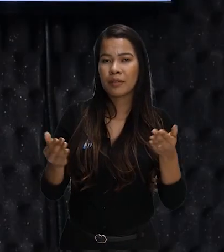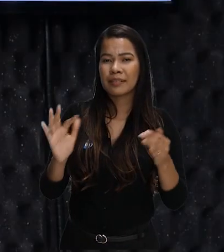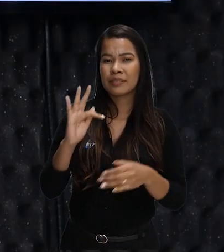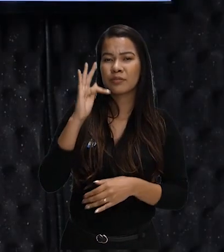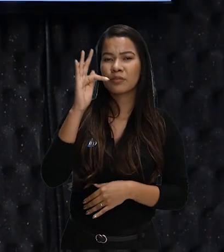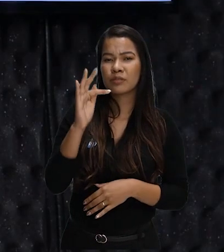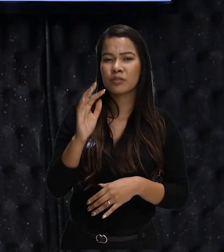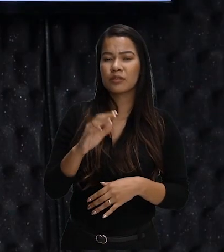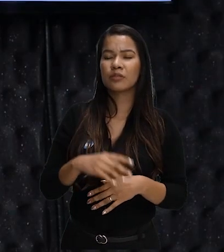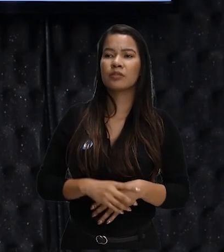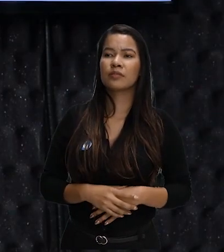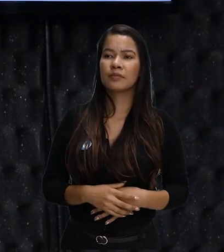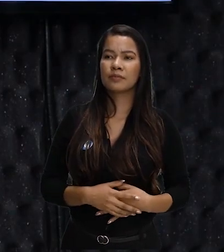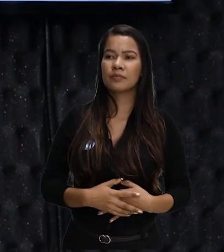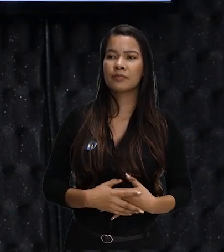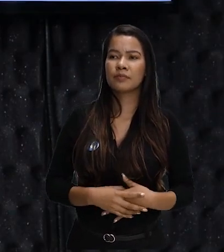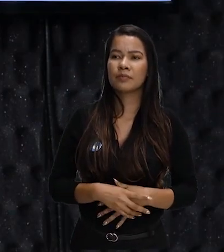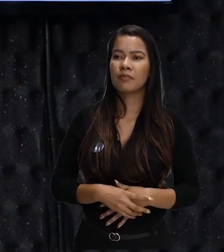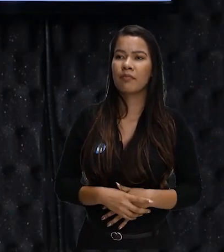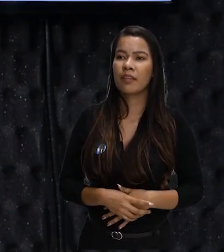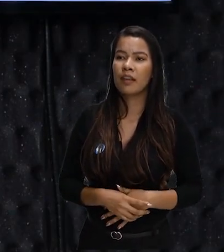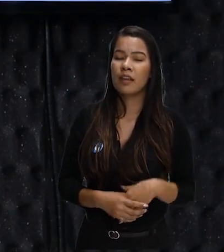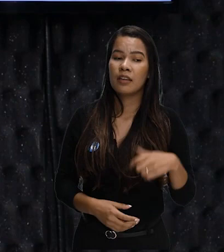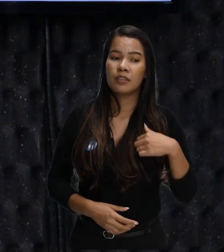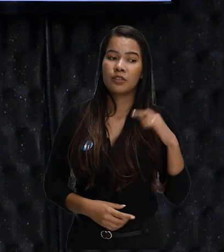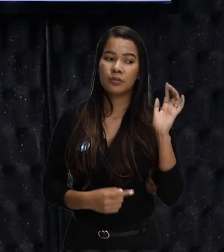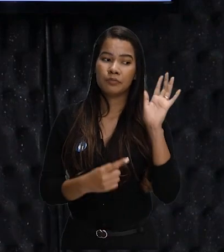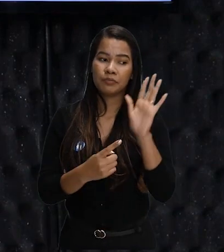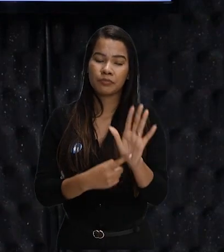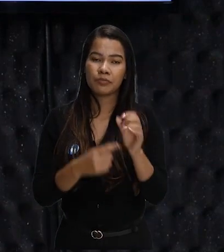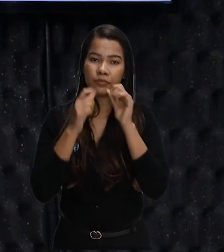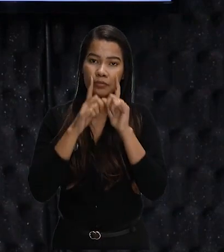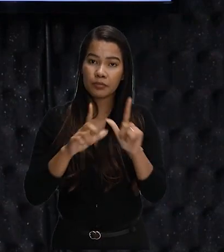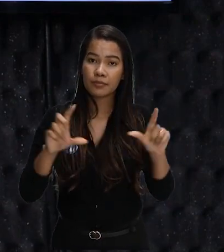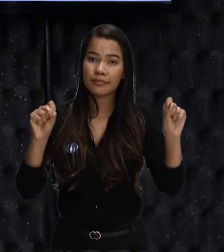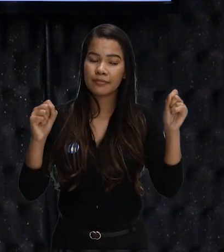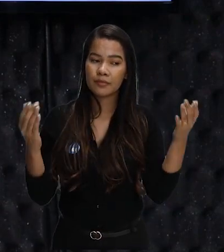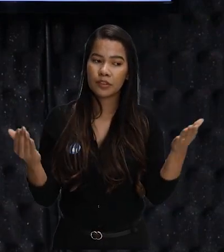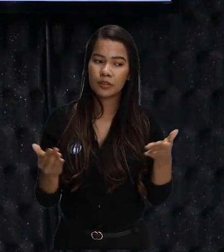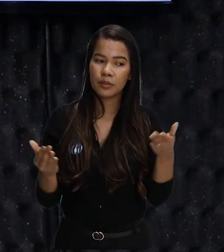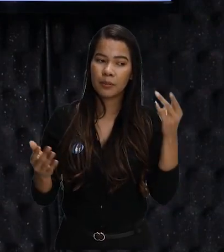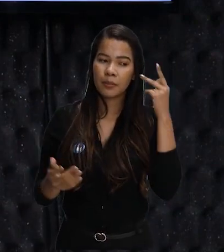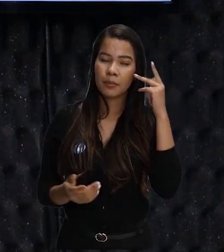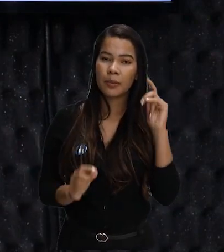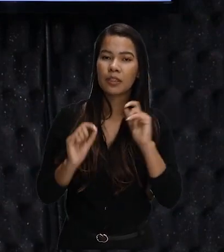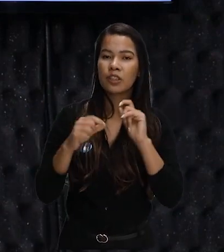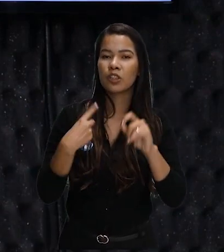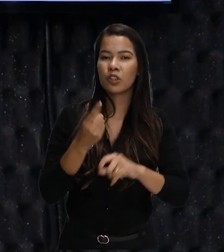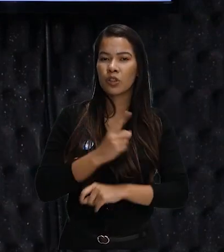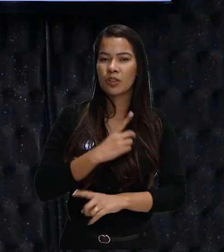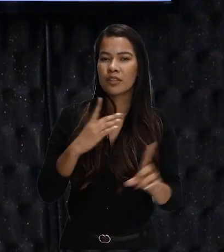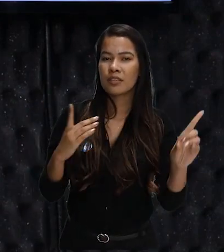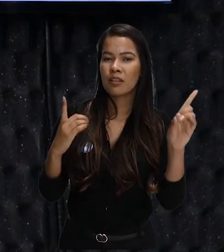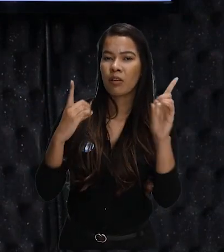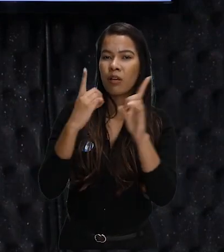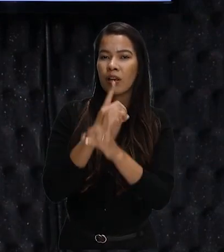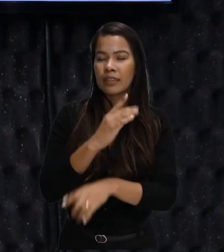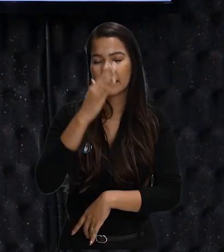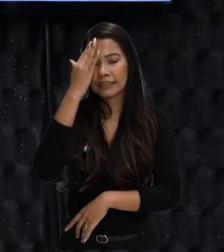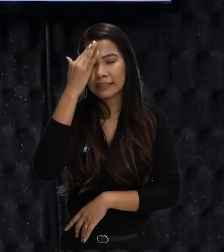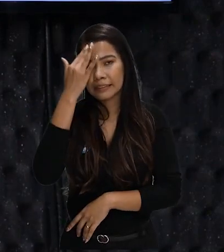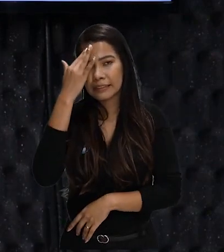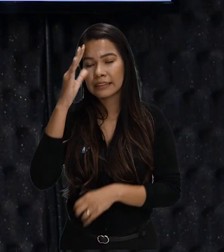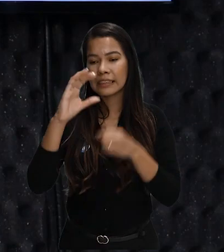ainda está bem atrás no trovadorismo. Eu estou trazendo uma linguagem de hoje para que a gente encontre e entenda